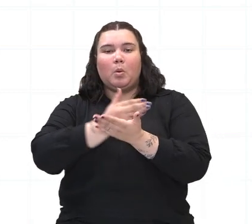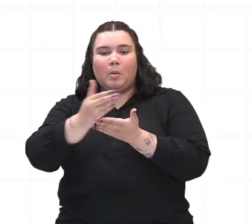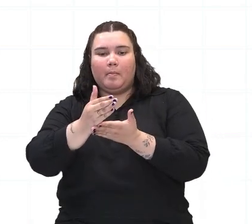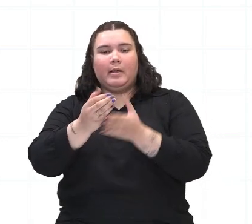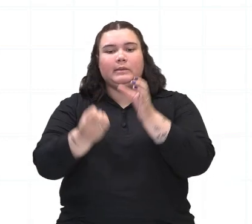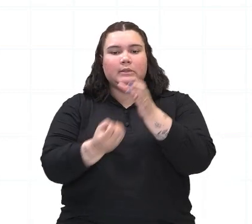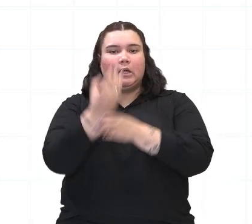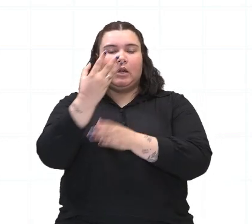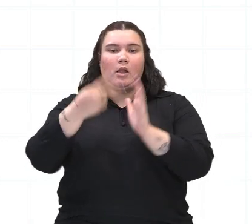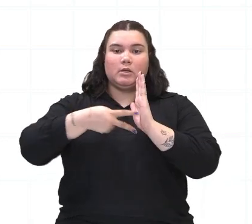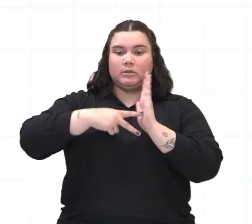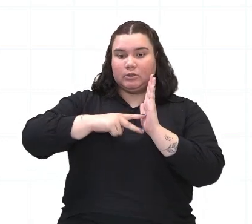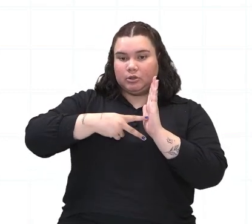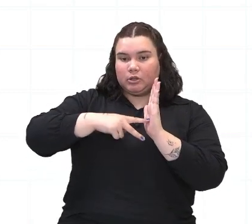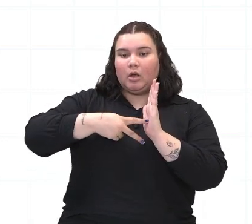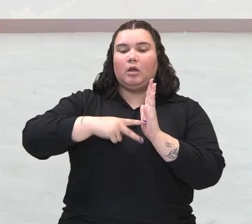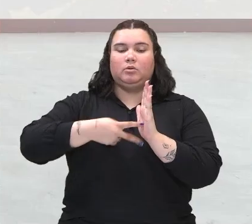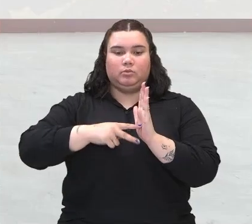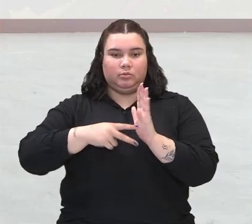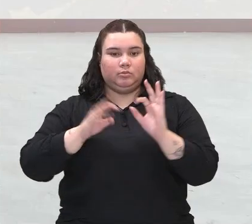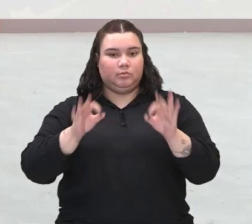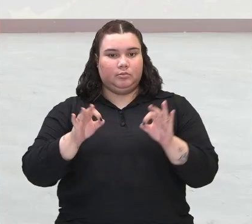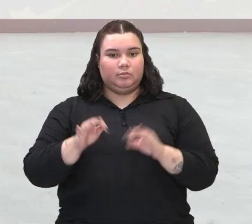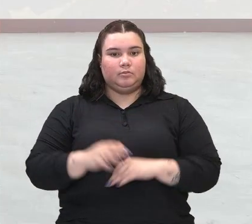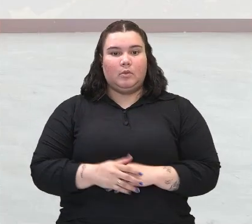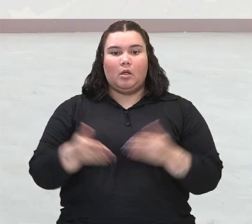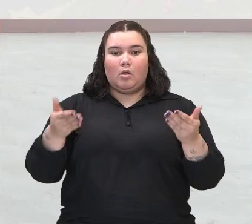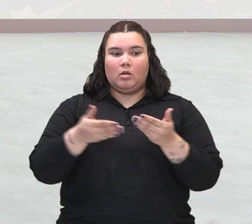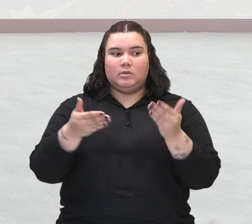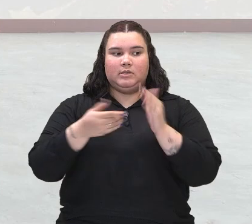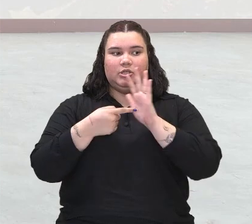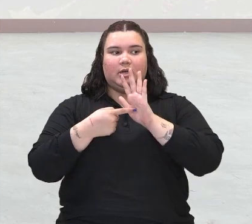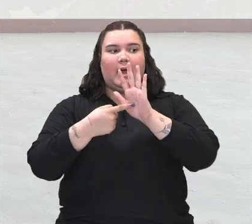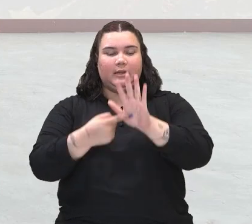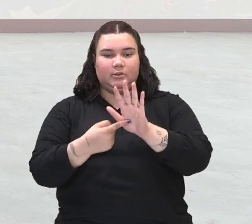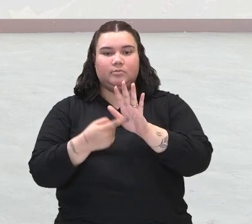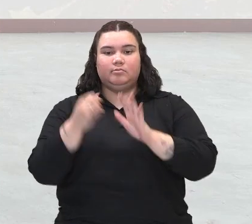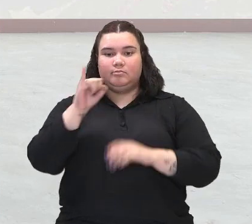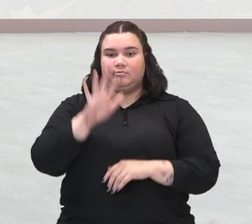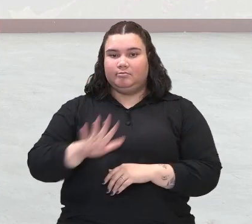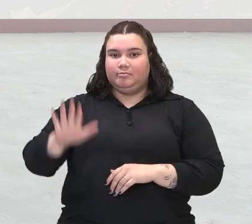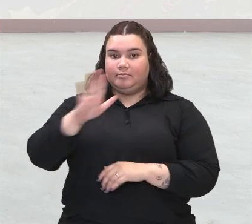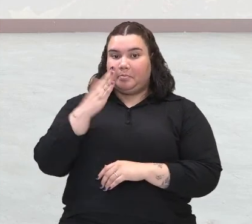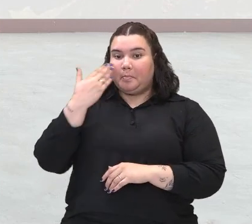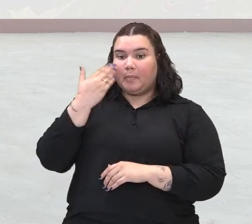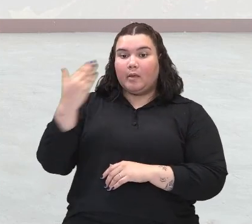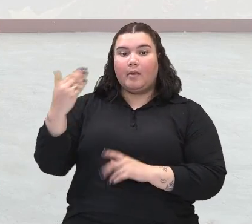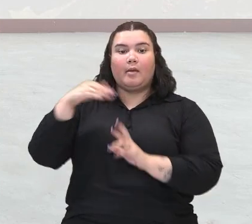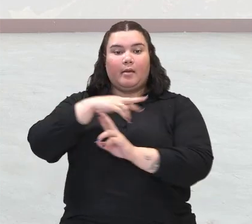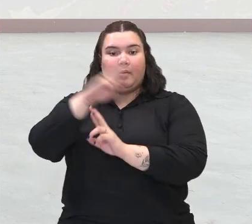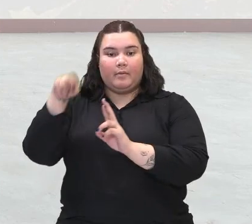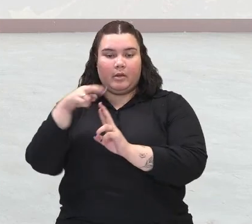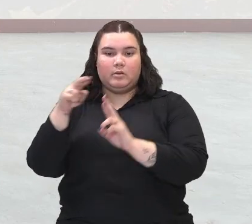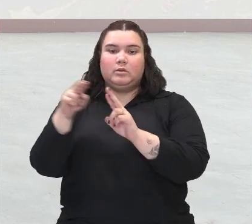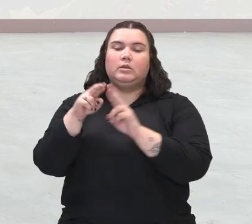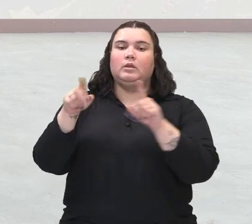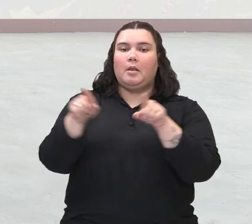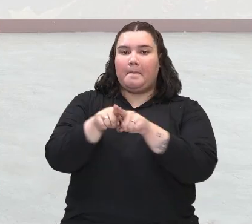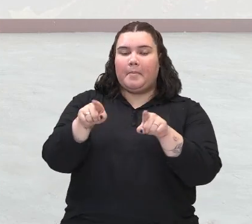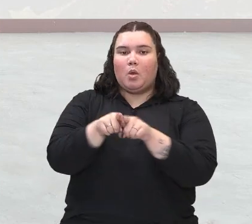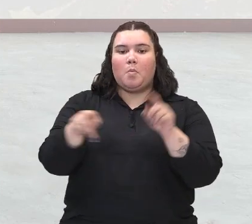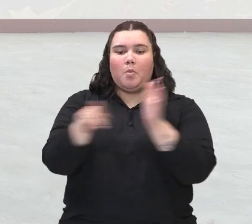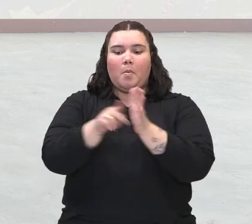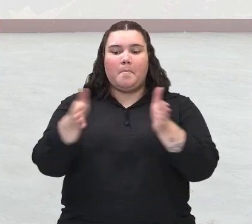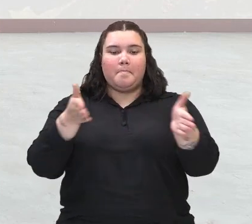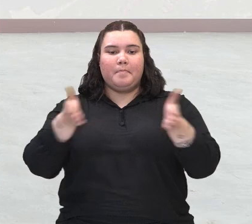de Sindicatos e aqui a gente vai trazer uma imagem que é uma referência também do Romantismo aqui a